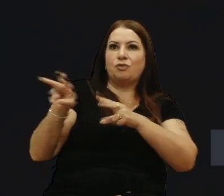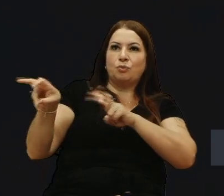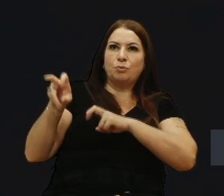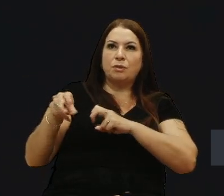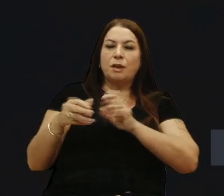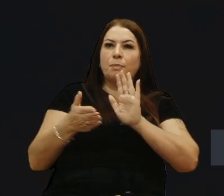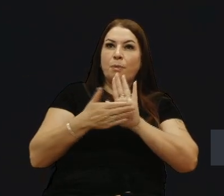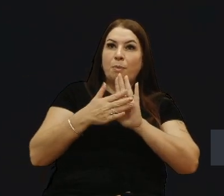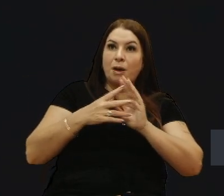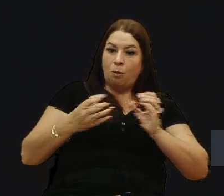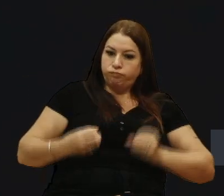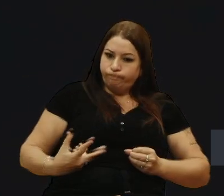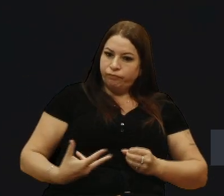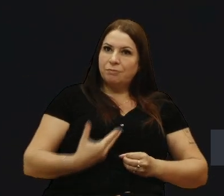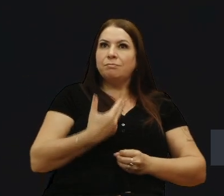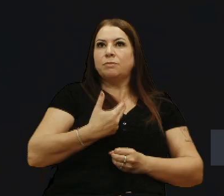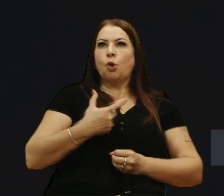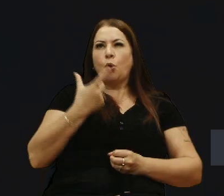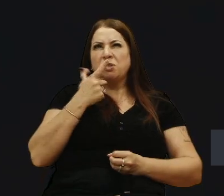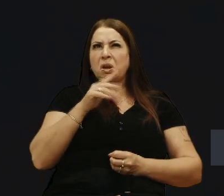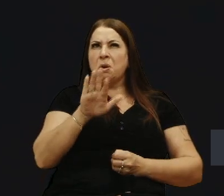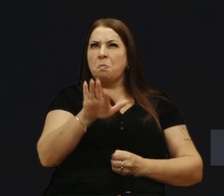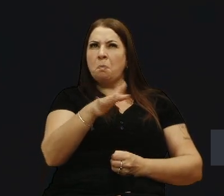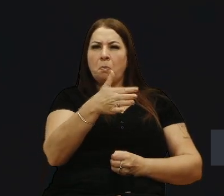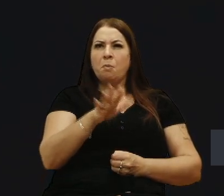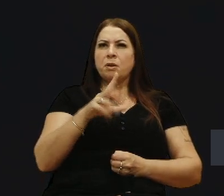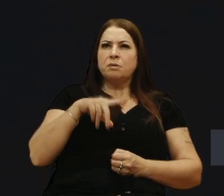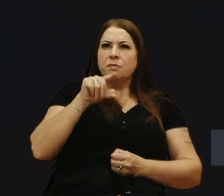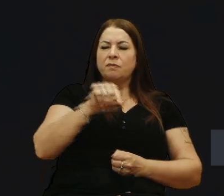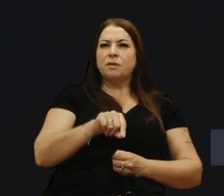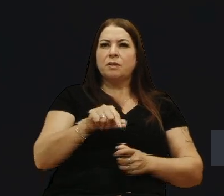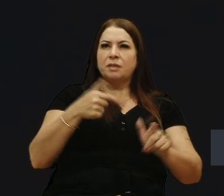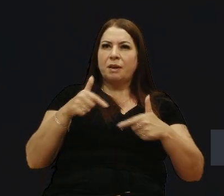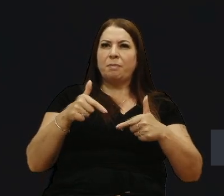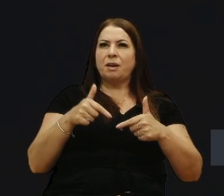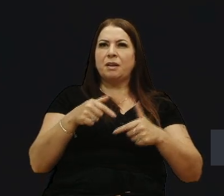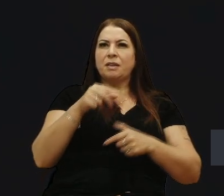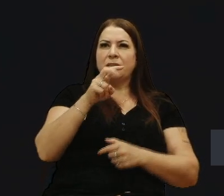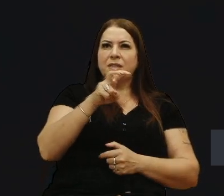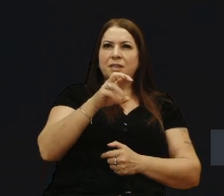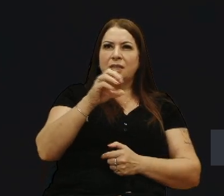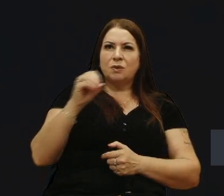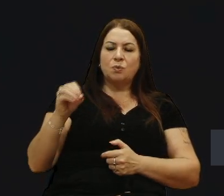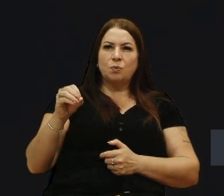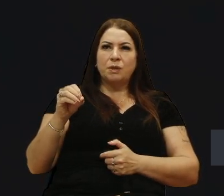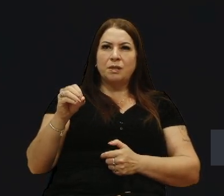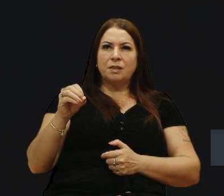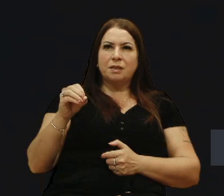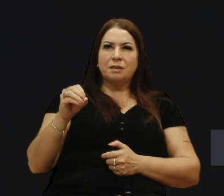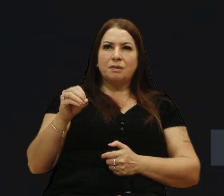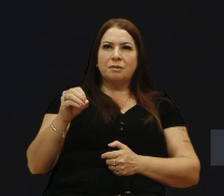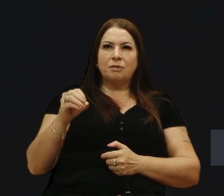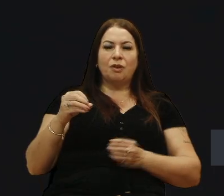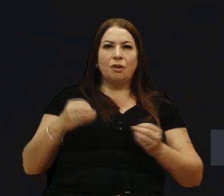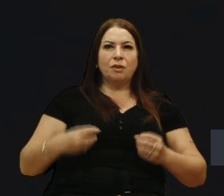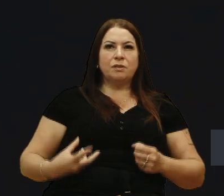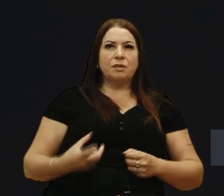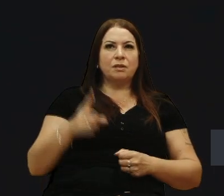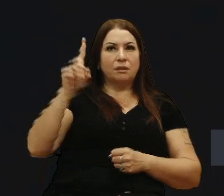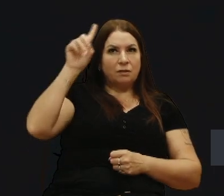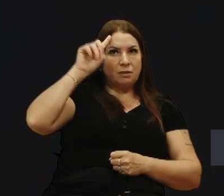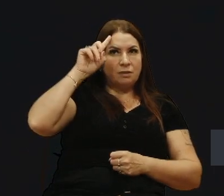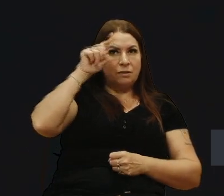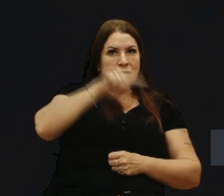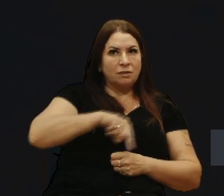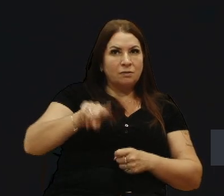as castrações. Ele consegue fazer, em média, né, as pessoas que vão trabalhar nele, em torno de 50 castrações dias, ele é todo